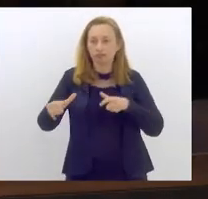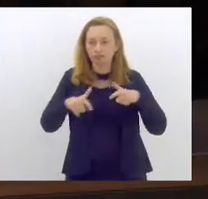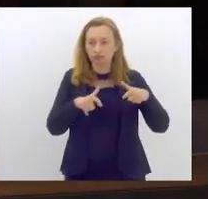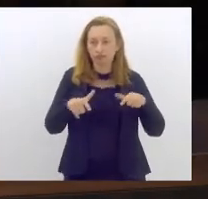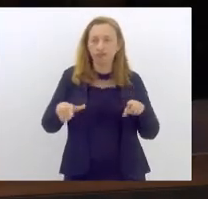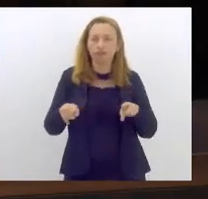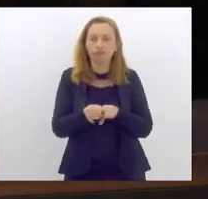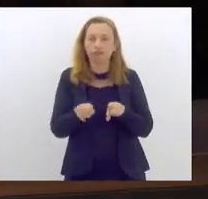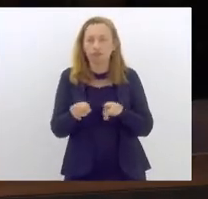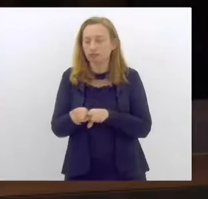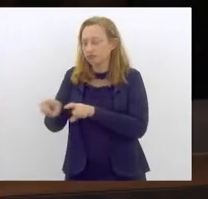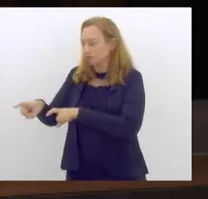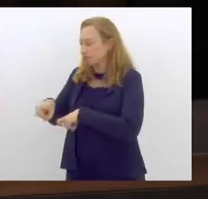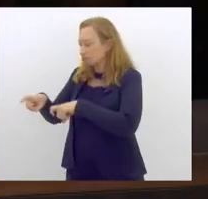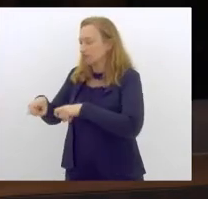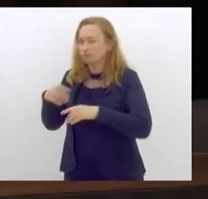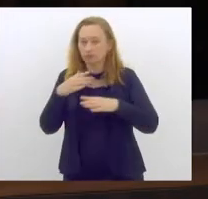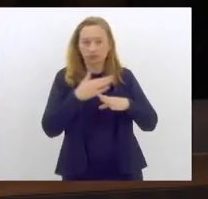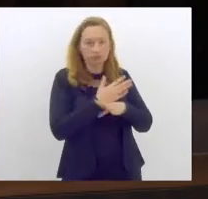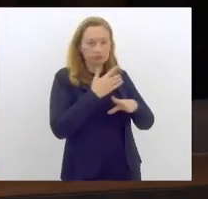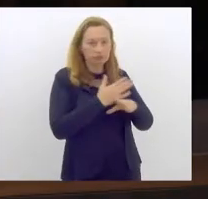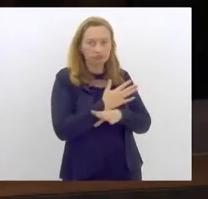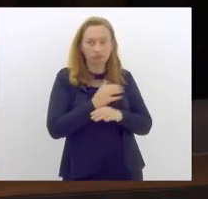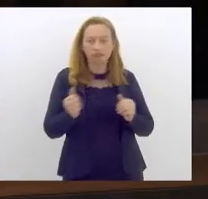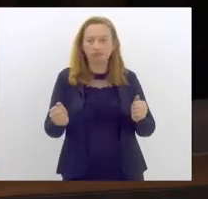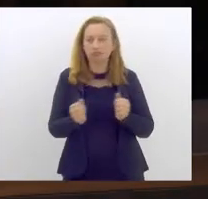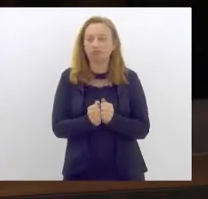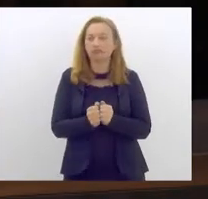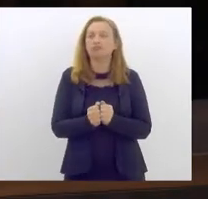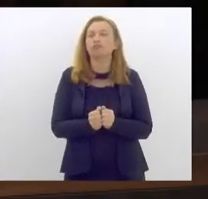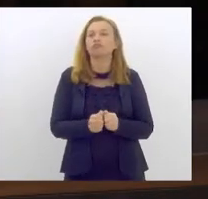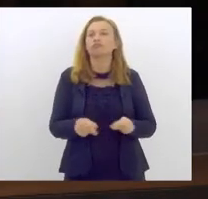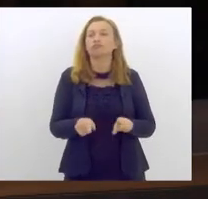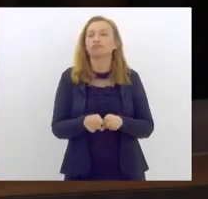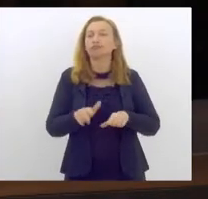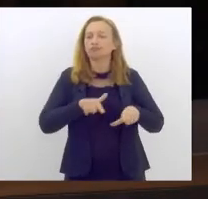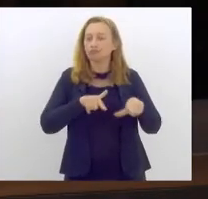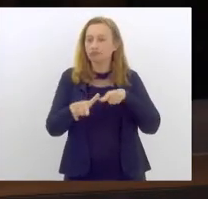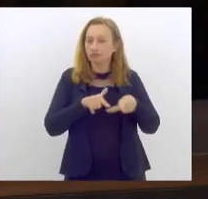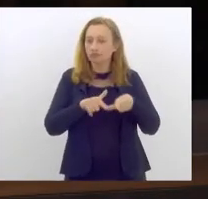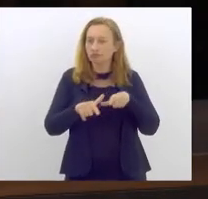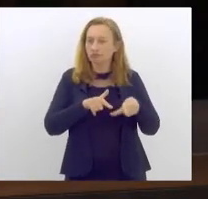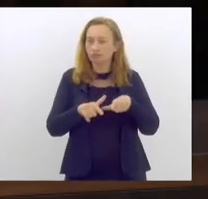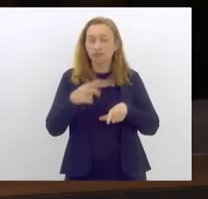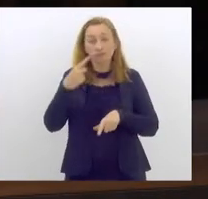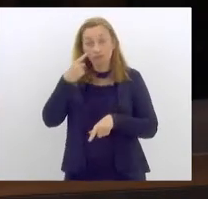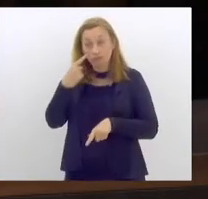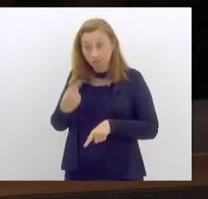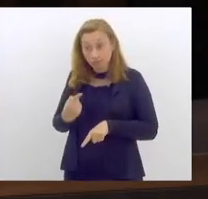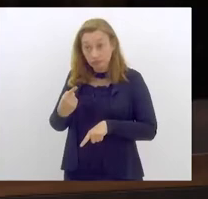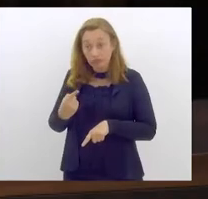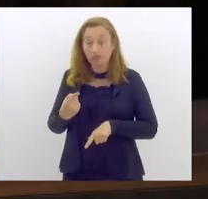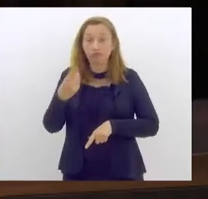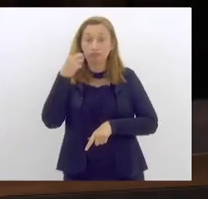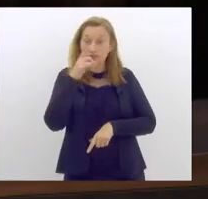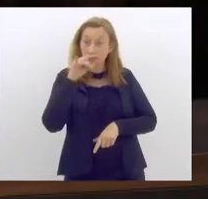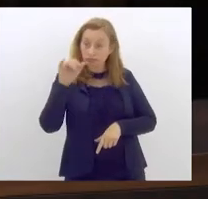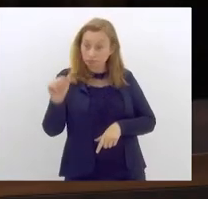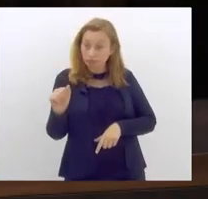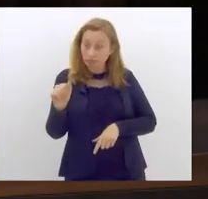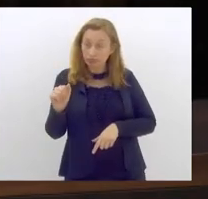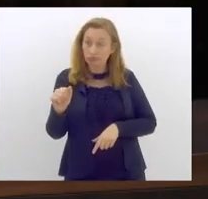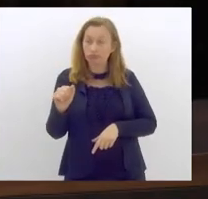no campo e na cidade junto com isso um trabalho que eu vejo isso esse dia